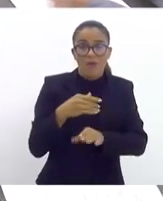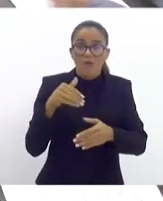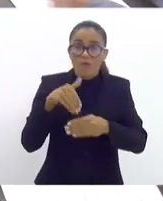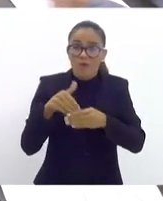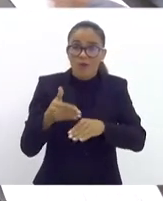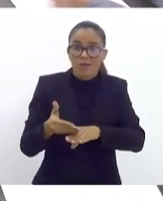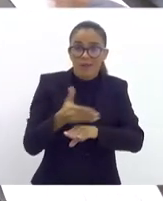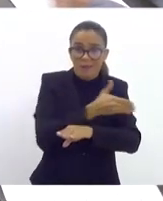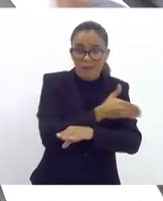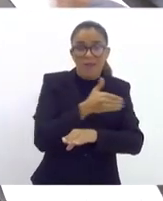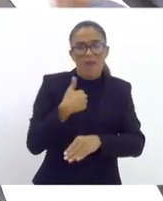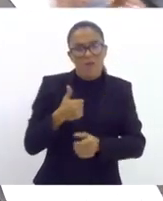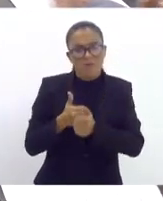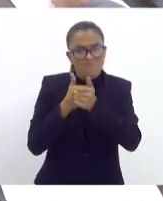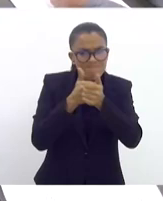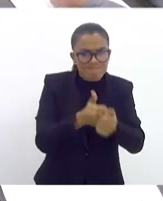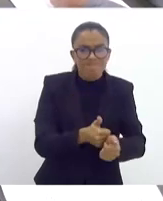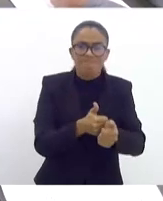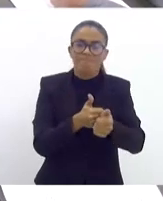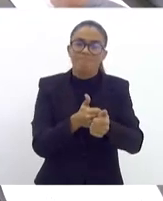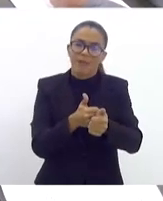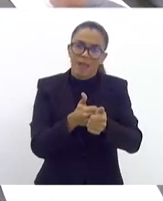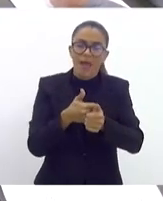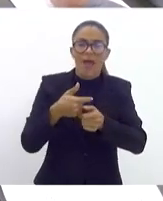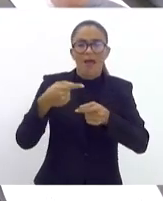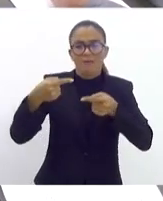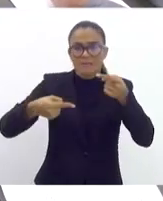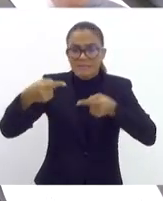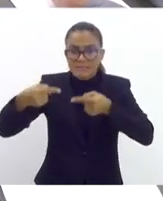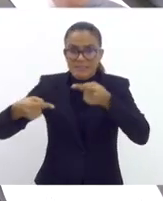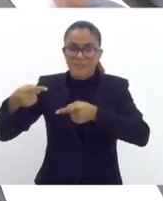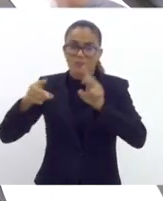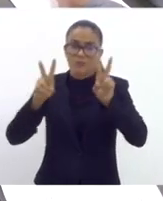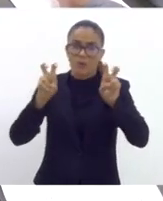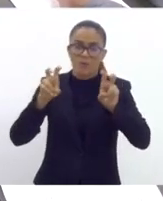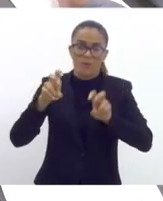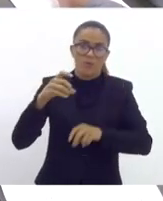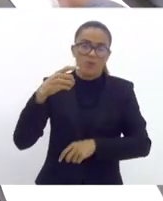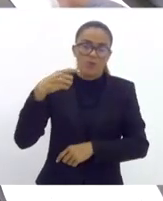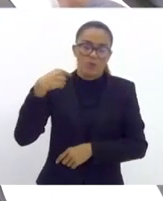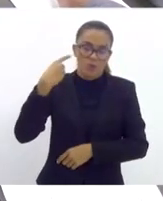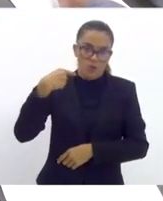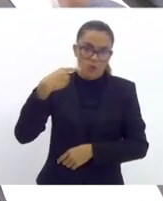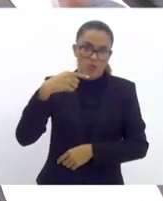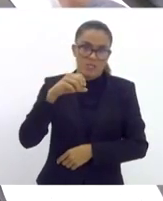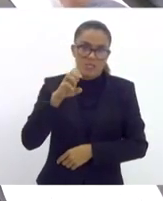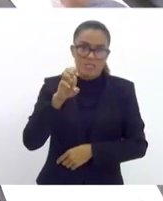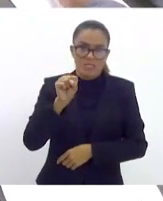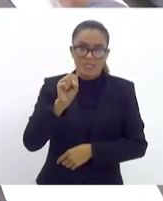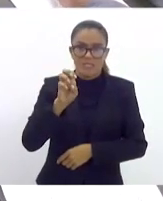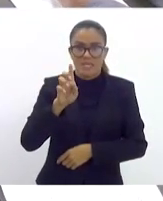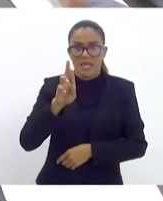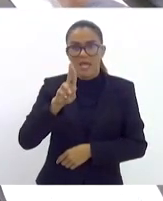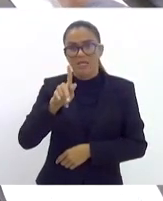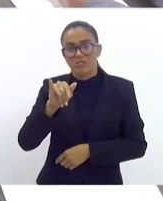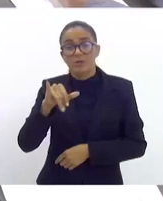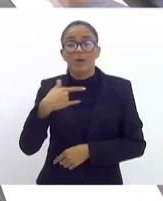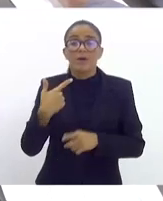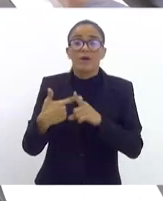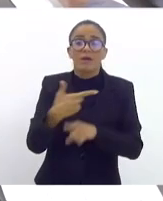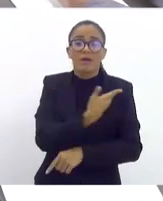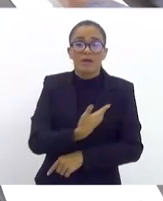anterior eu acompanhei a questão levantada pelo Dr Serginho porque nesse caso o estado ele não